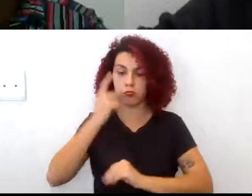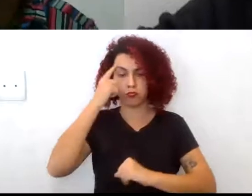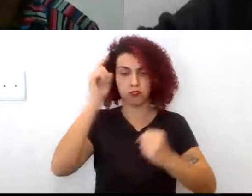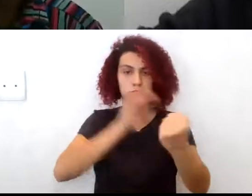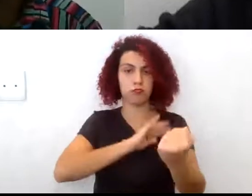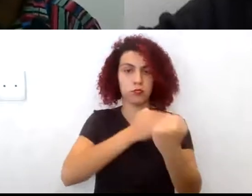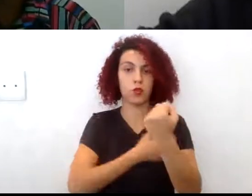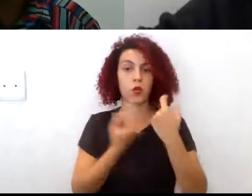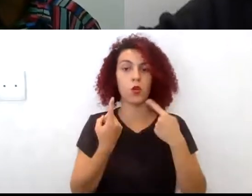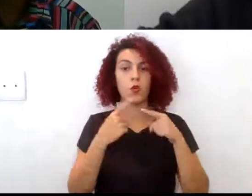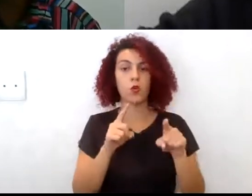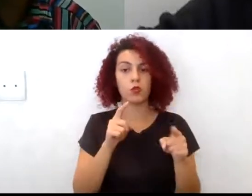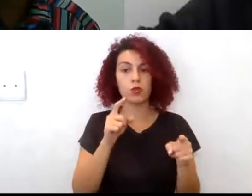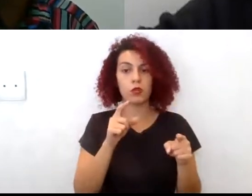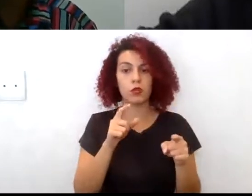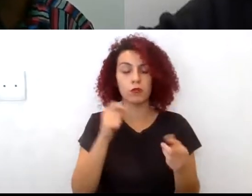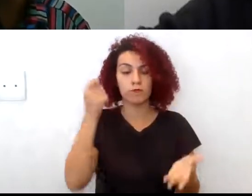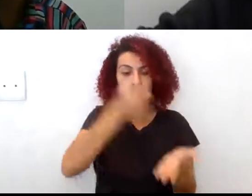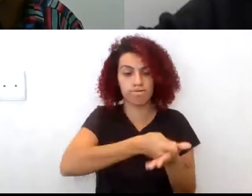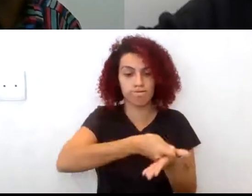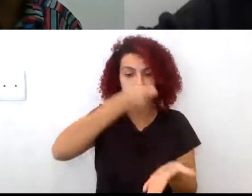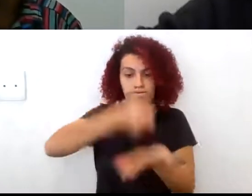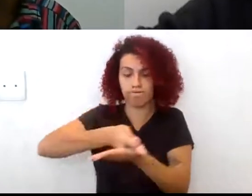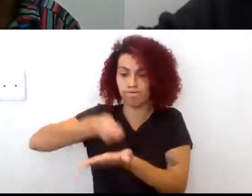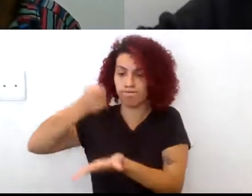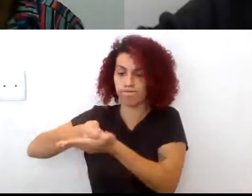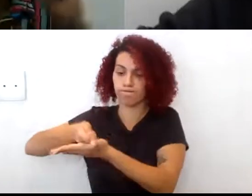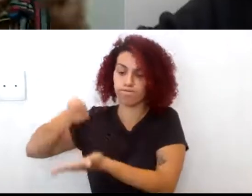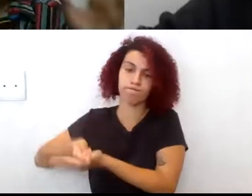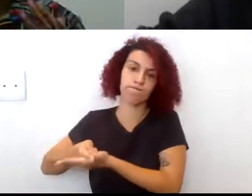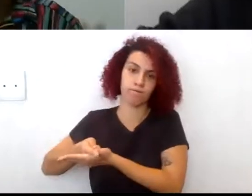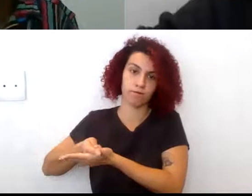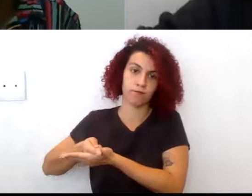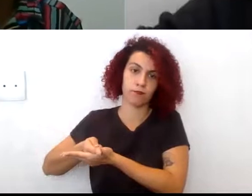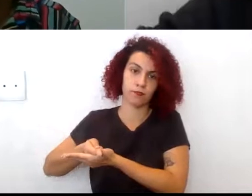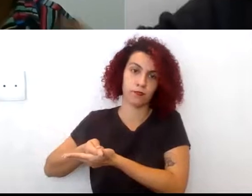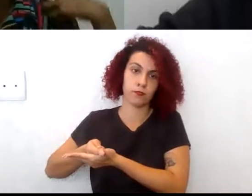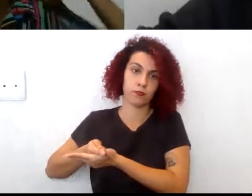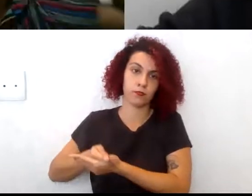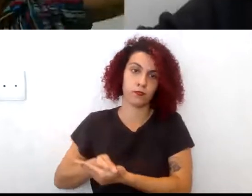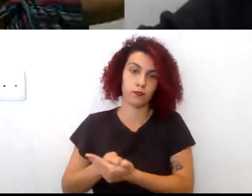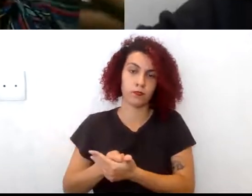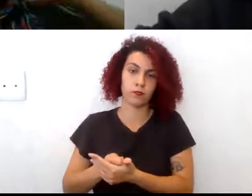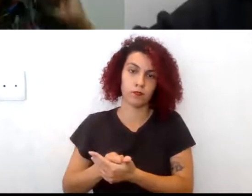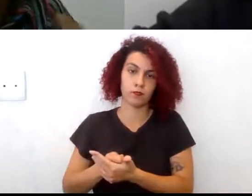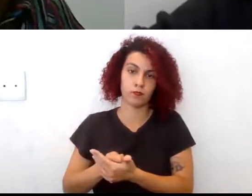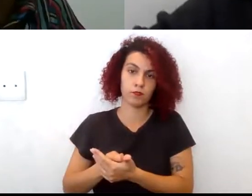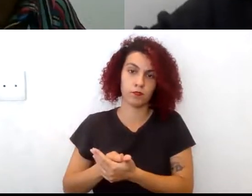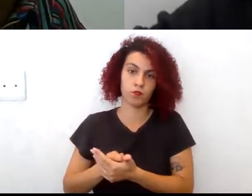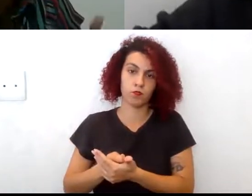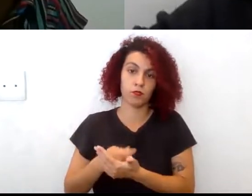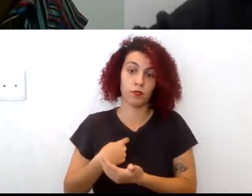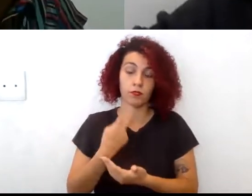contra as diversas operações que está dentro não estrutura colonizada Oi e aí só potente demais porque a gente tá trazendo a